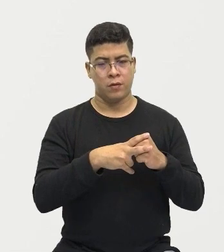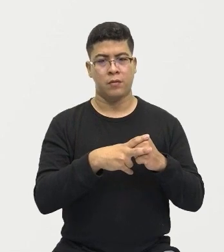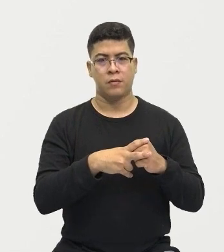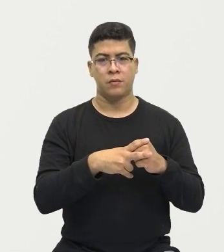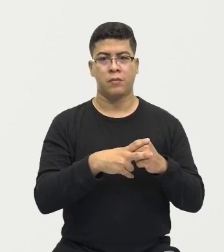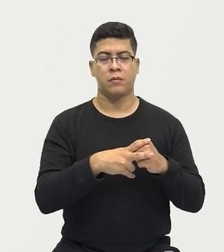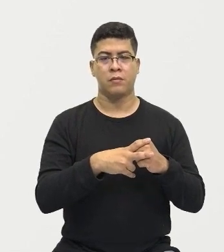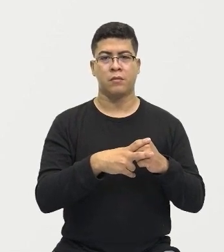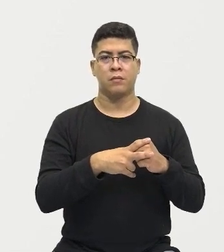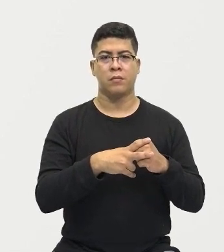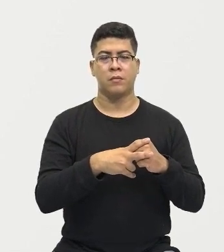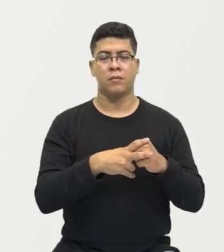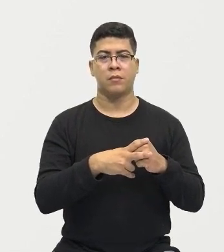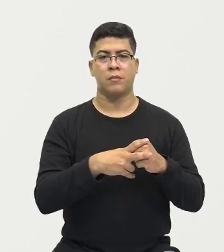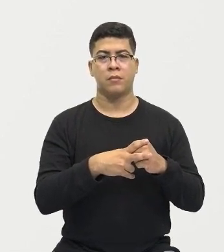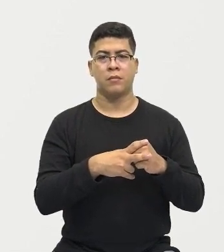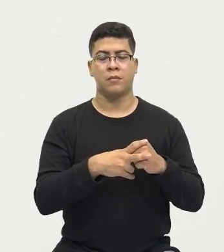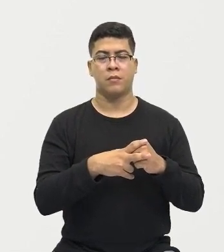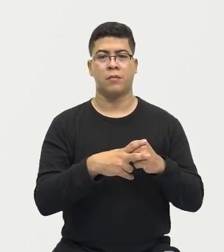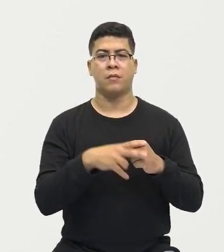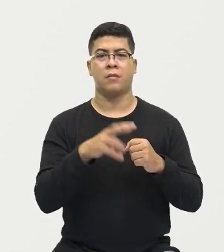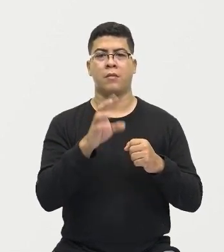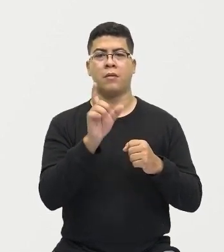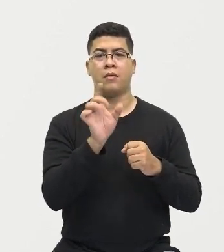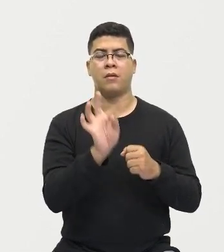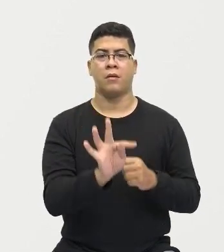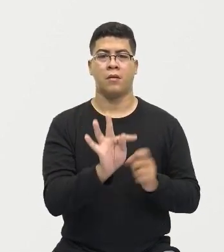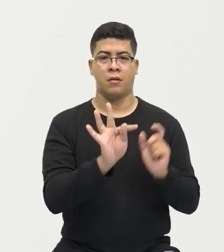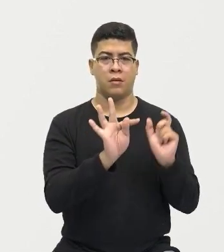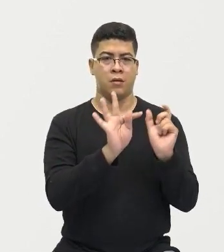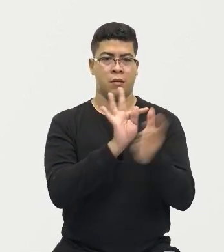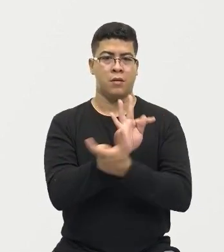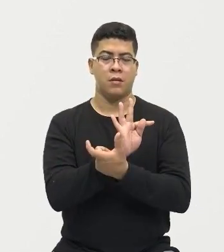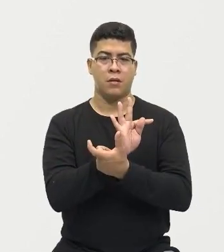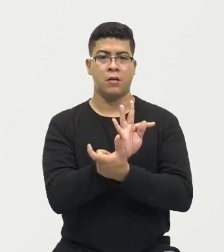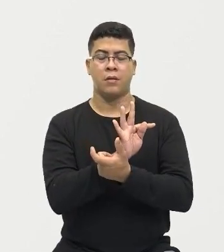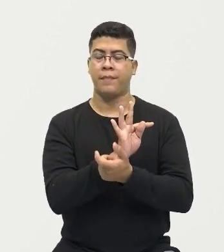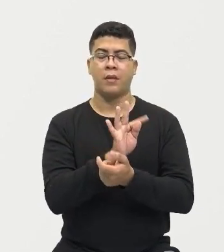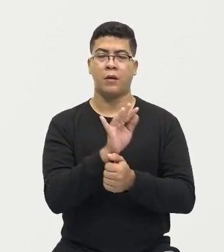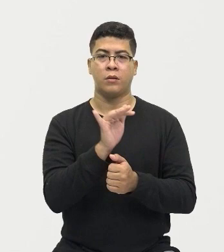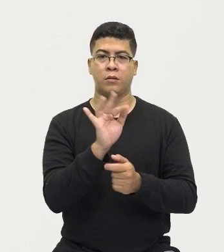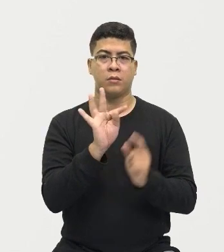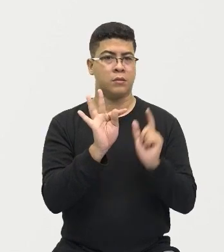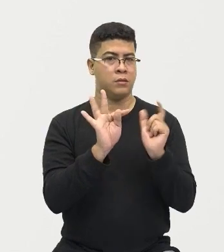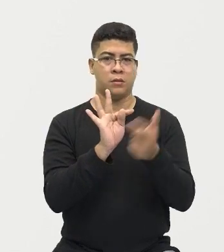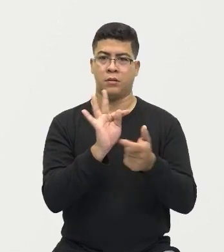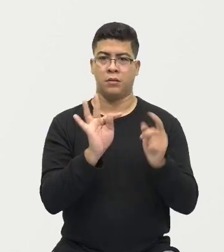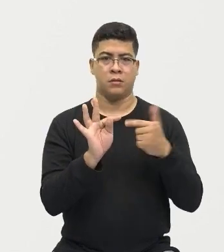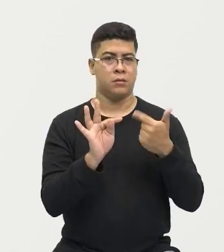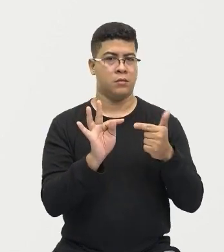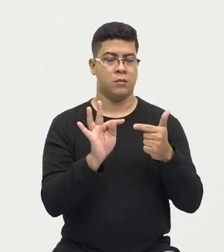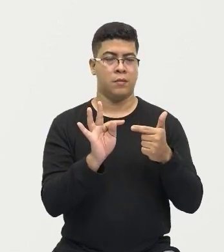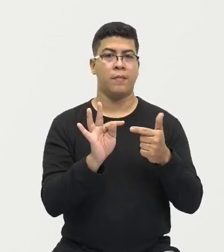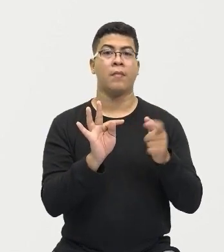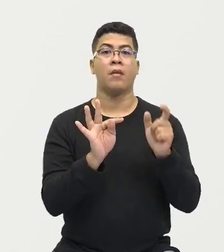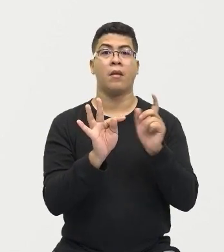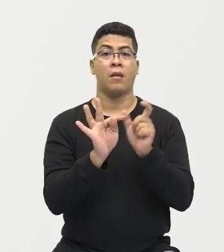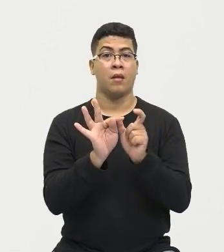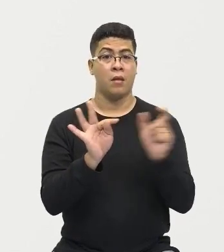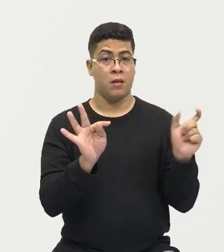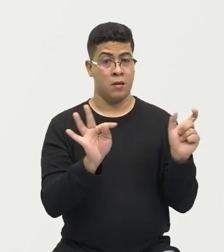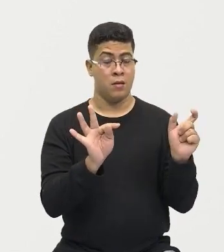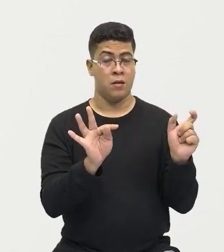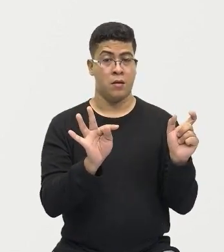ó, o técnico ainda não confirmou. Confirmou o quê, professor? Você não deu a informação toda, ele precisa